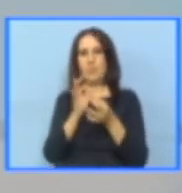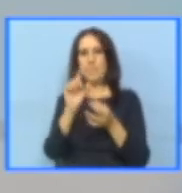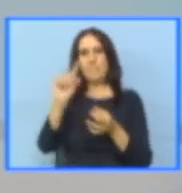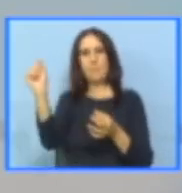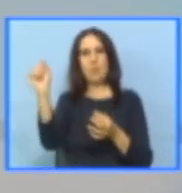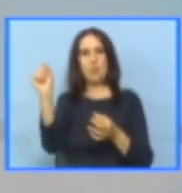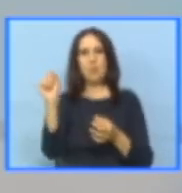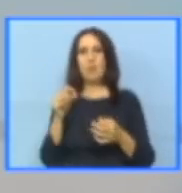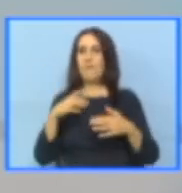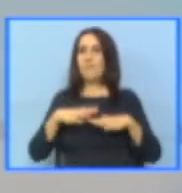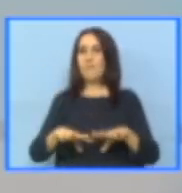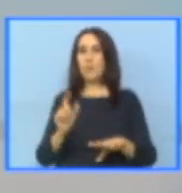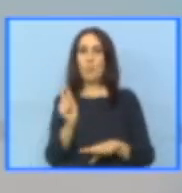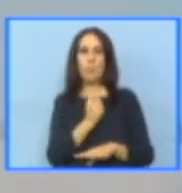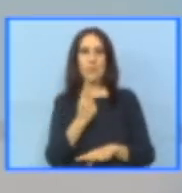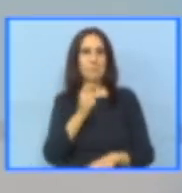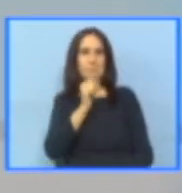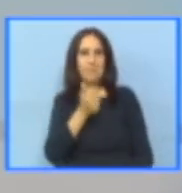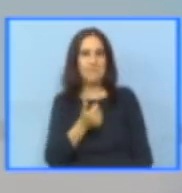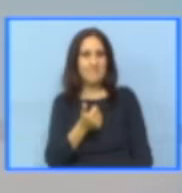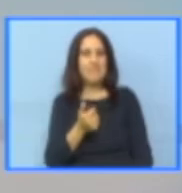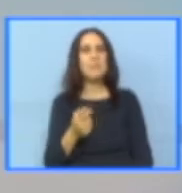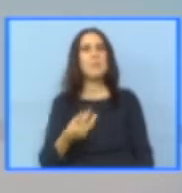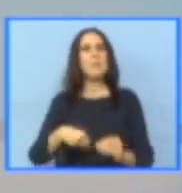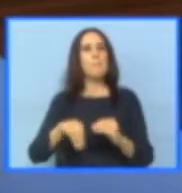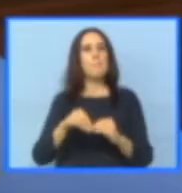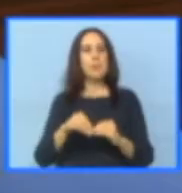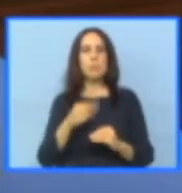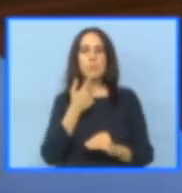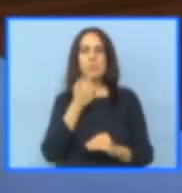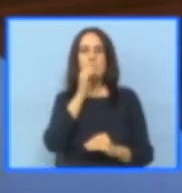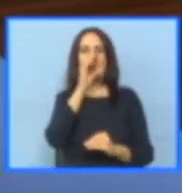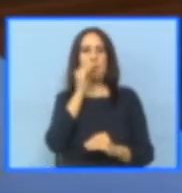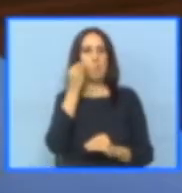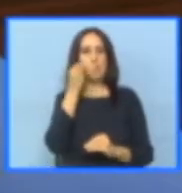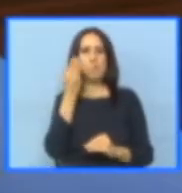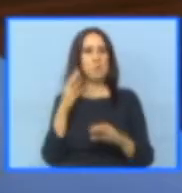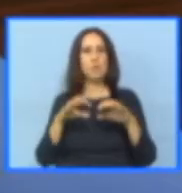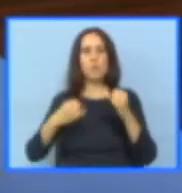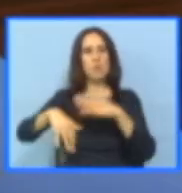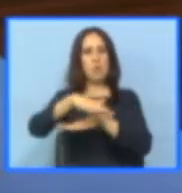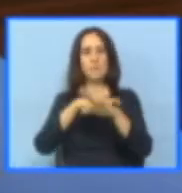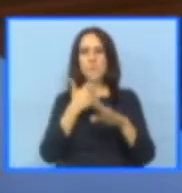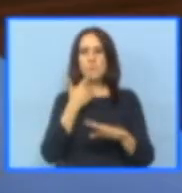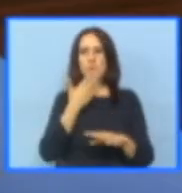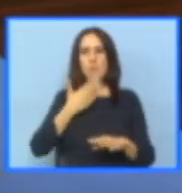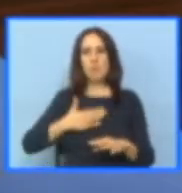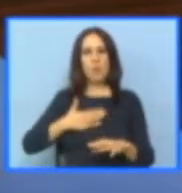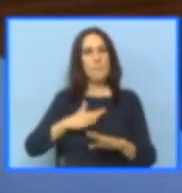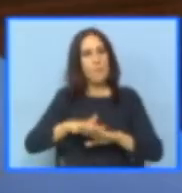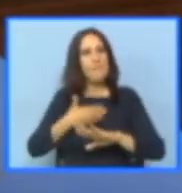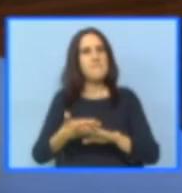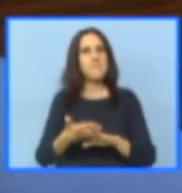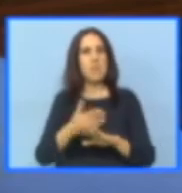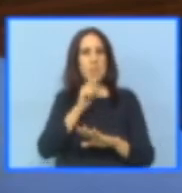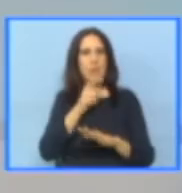pode usar só o mês de férias. Outros também é quando percebem, é quando a sociedade os leva a perceber que podem dar mais e que